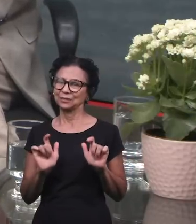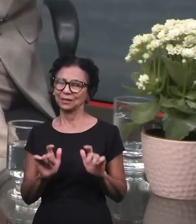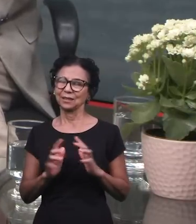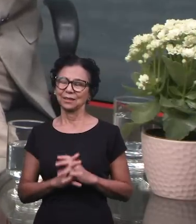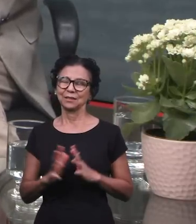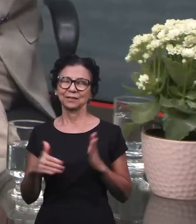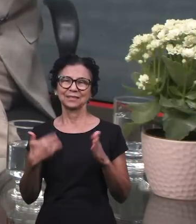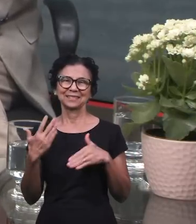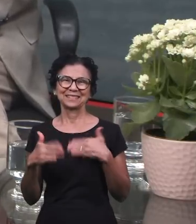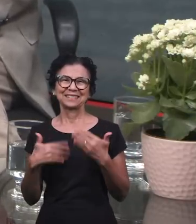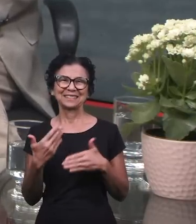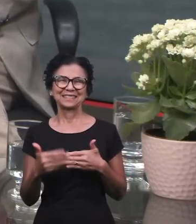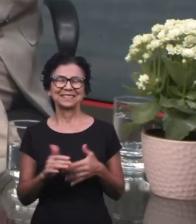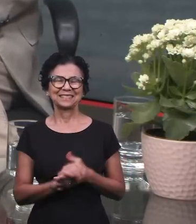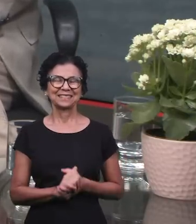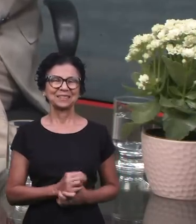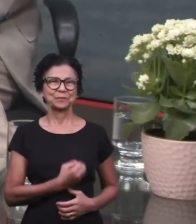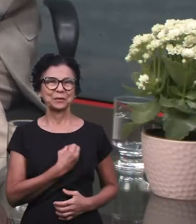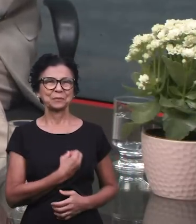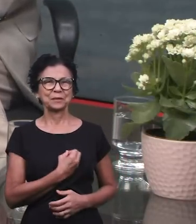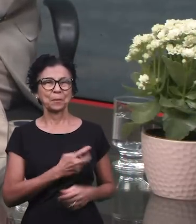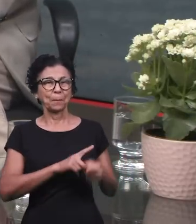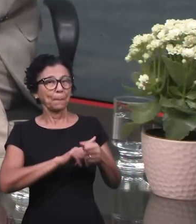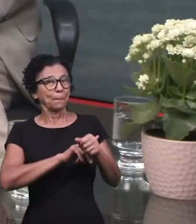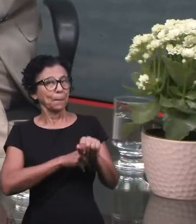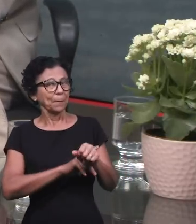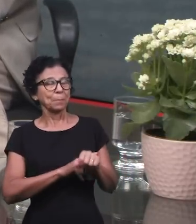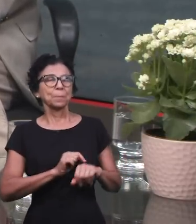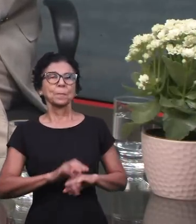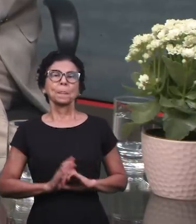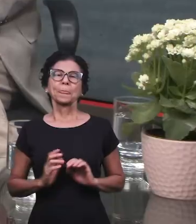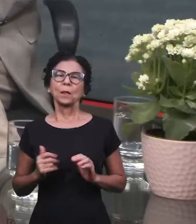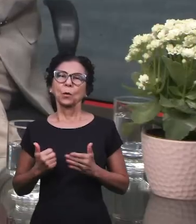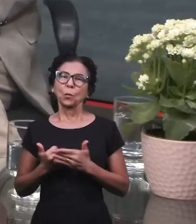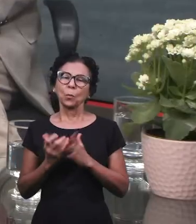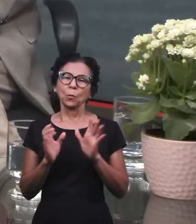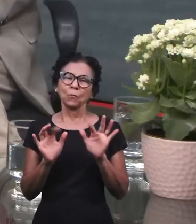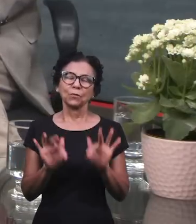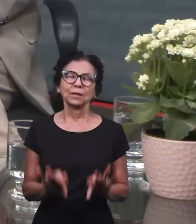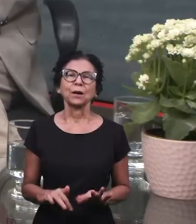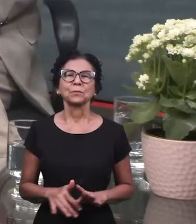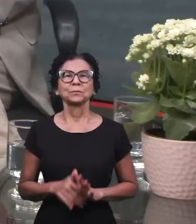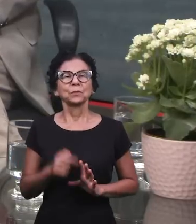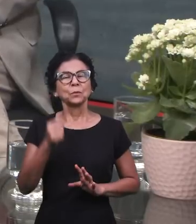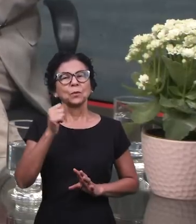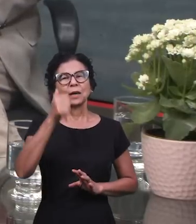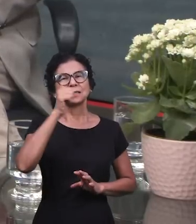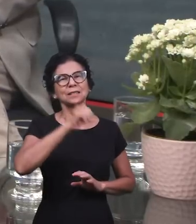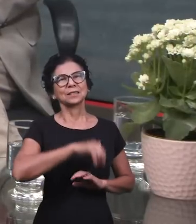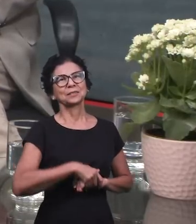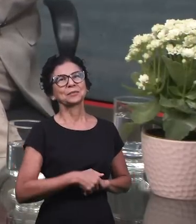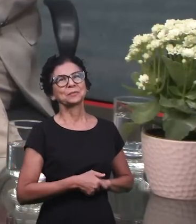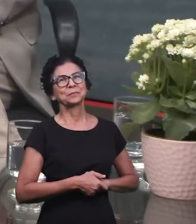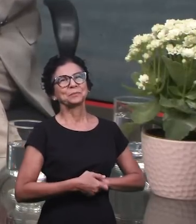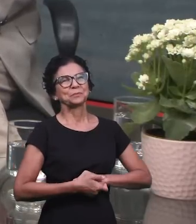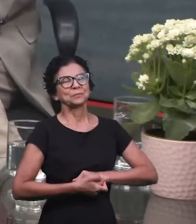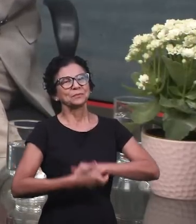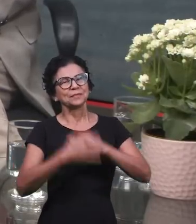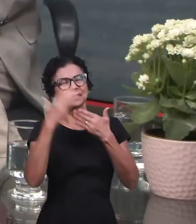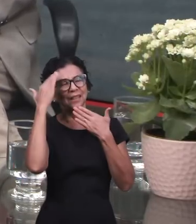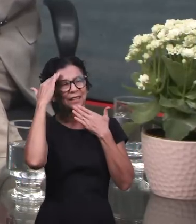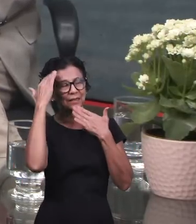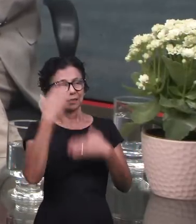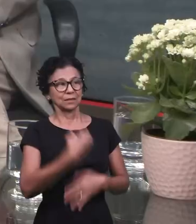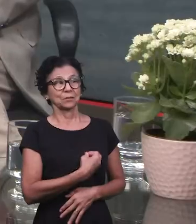participação do companheiro aí de Guarapari. Bom, a gente está caminhando para o final desse programa. Júlio, agradeço a sua presença. Temos